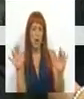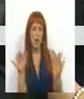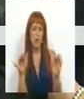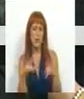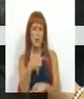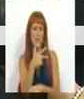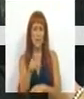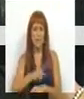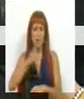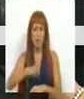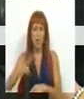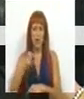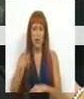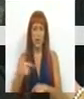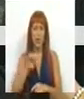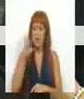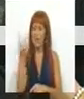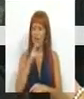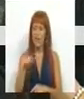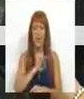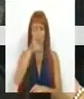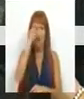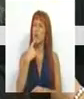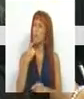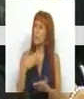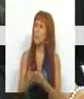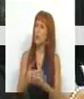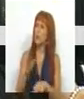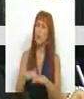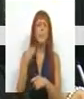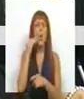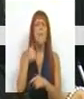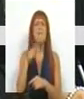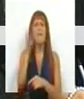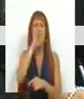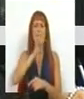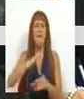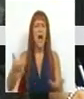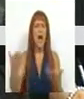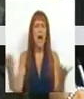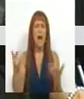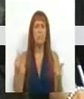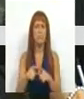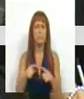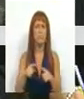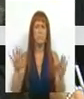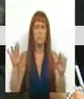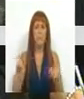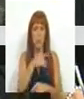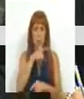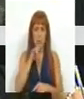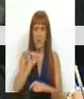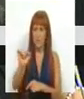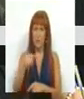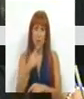reduzir 100 milhões de euros. A primeira vez que o Sr. Ministro foi questionado como é que ia concretizar este seu